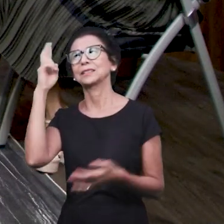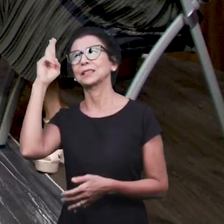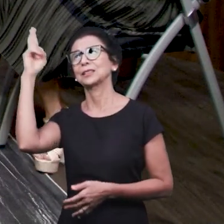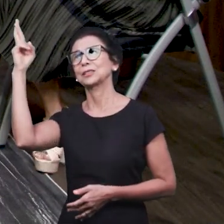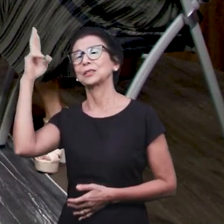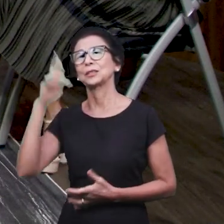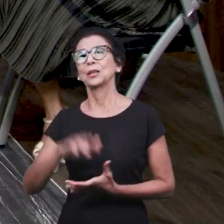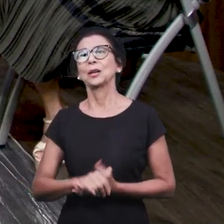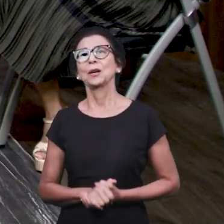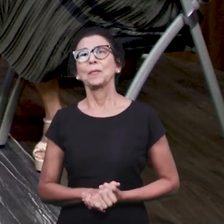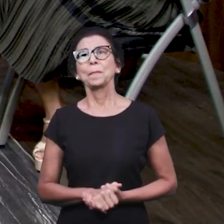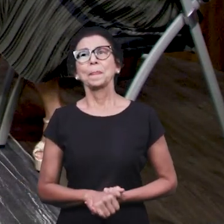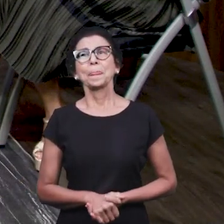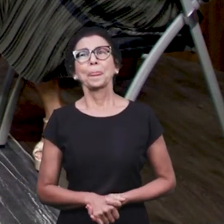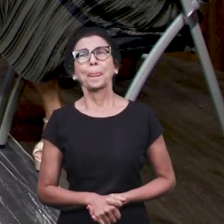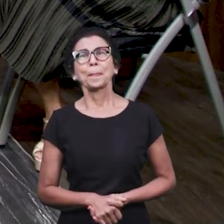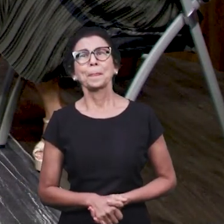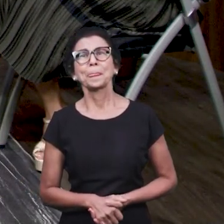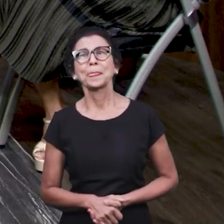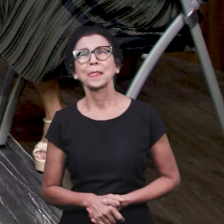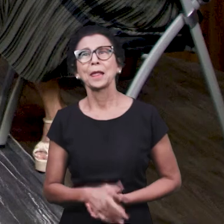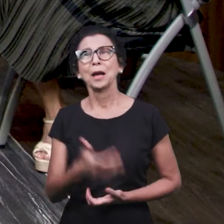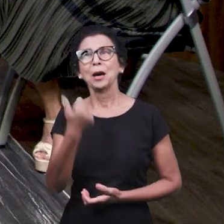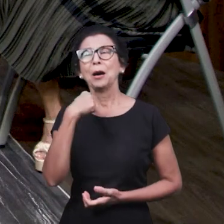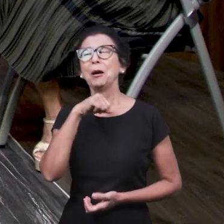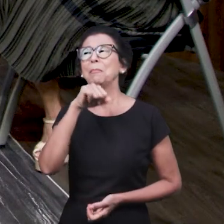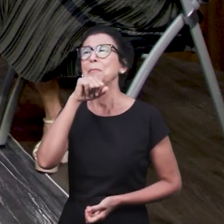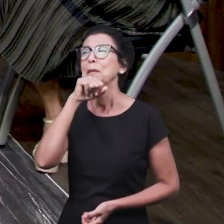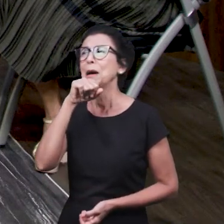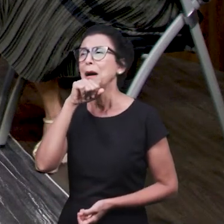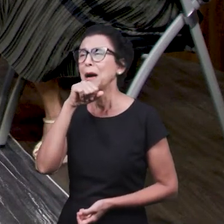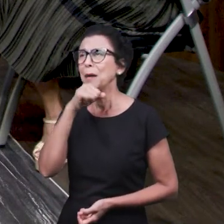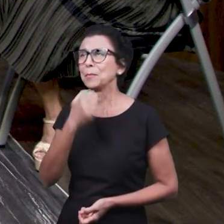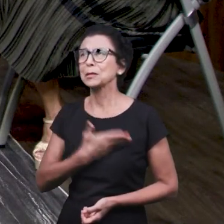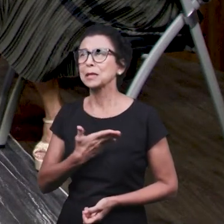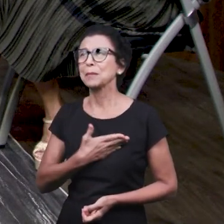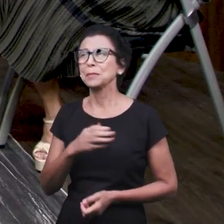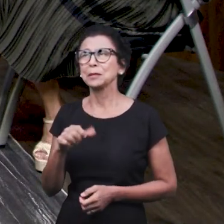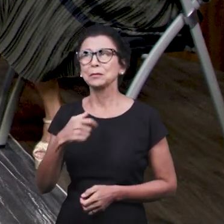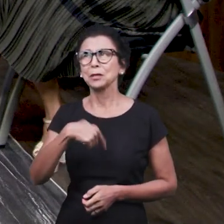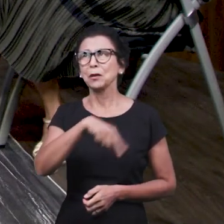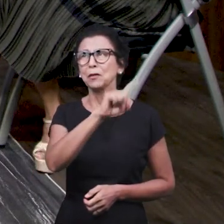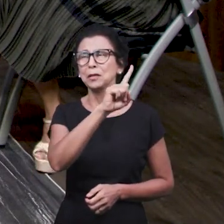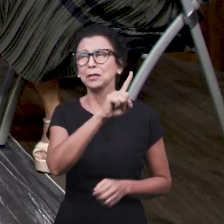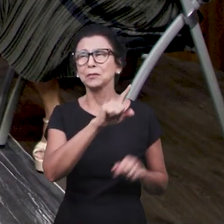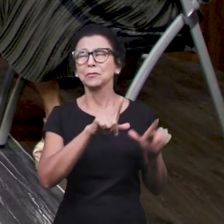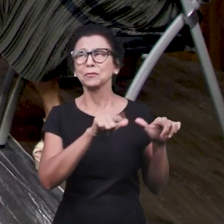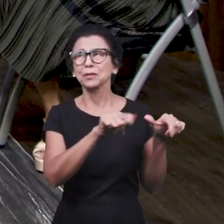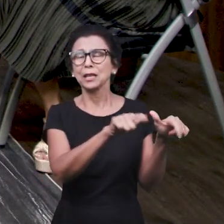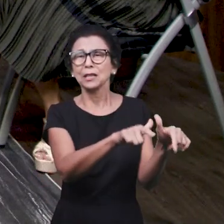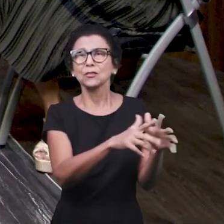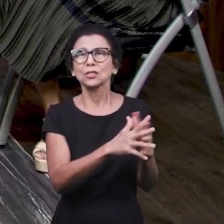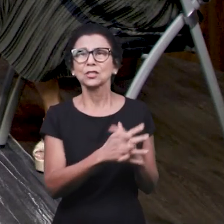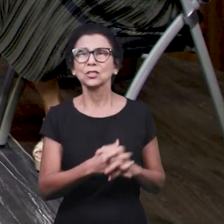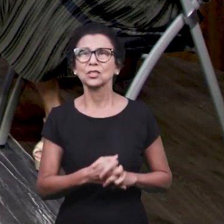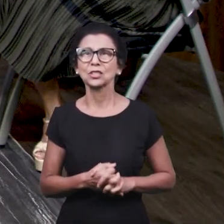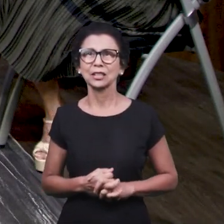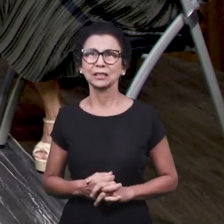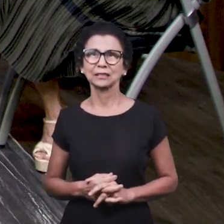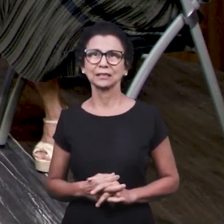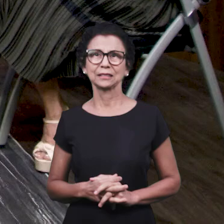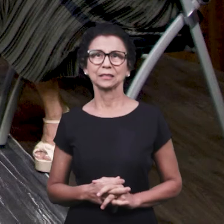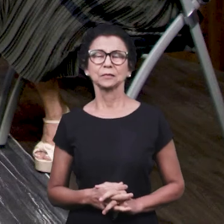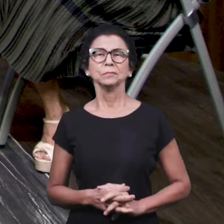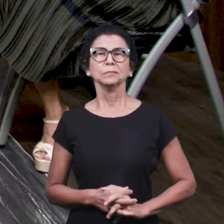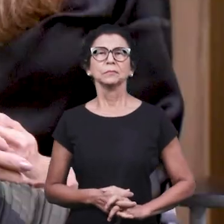lembra, eu ficava muito triste. Mãe, Muito todo mundo choro. tá indo. Chorava toda vez que era o não, mas ela não pedia para consultar de novo. Não